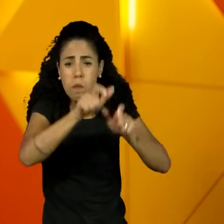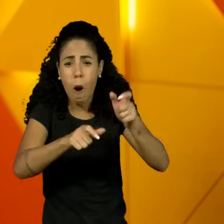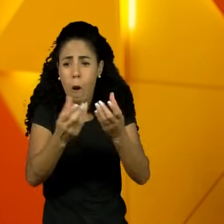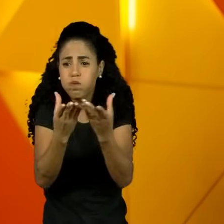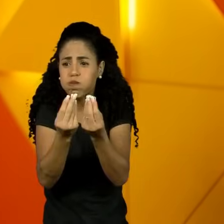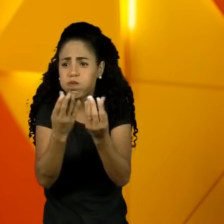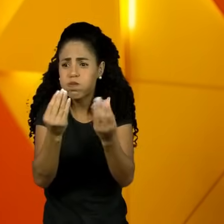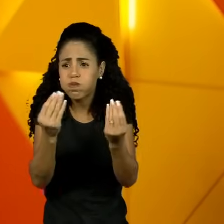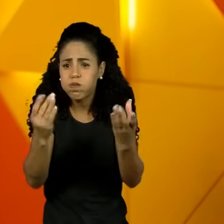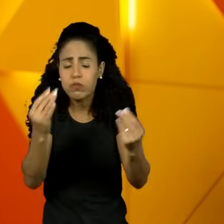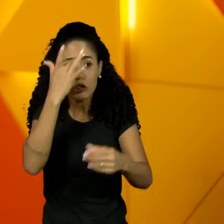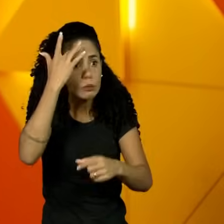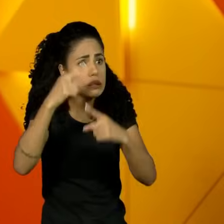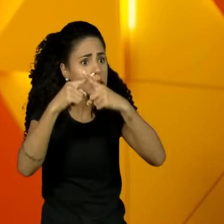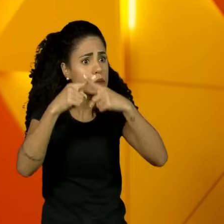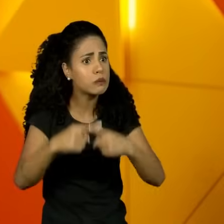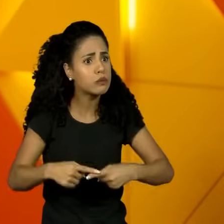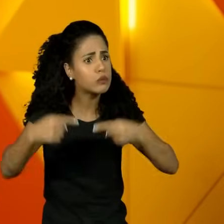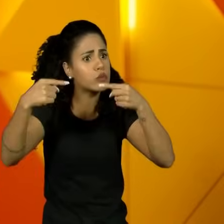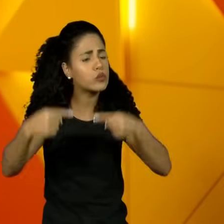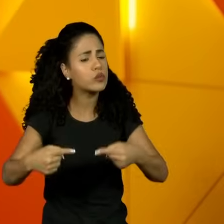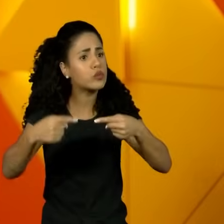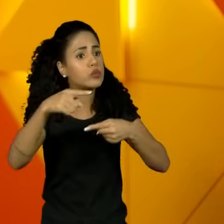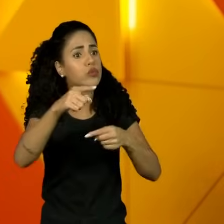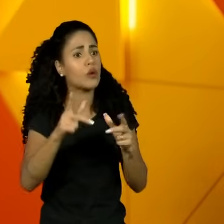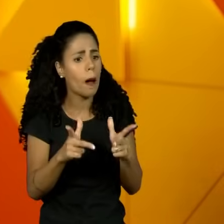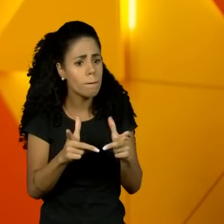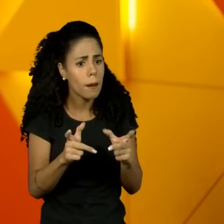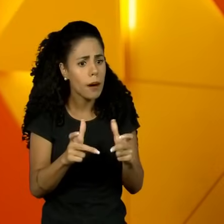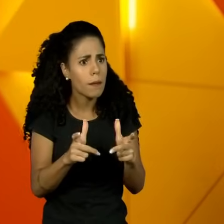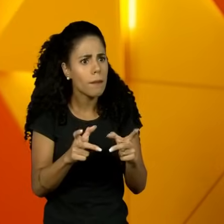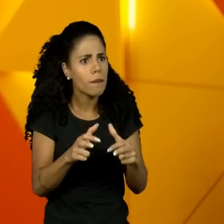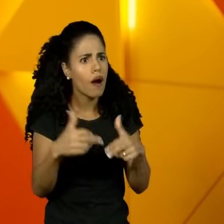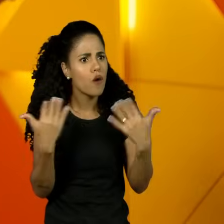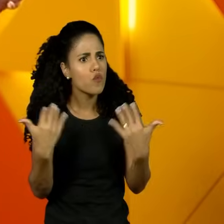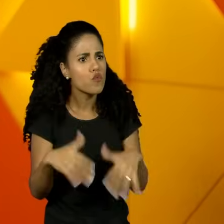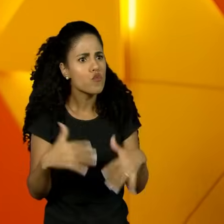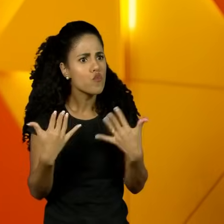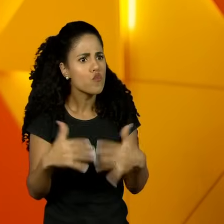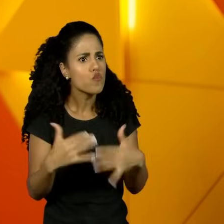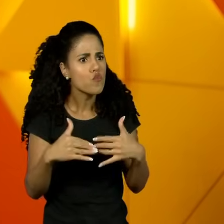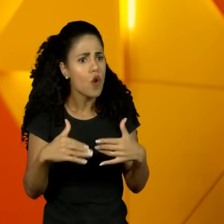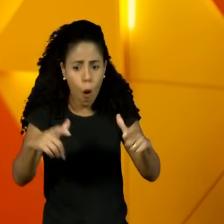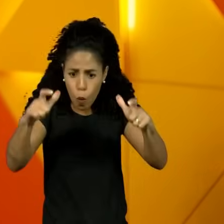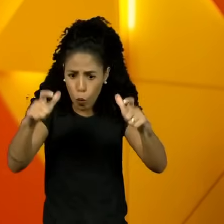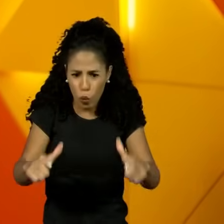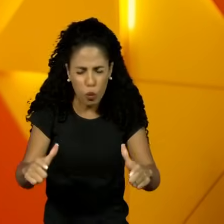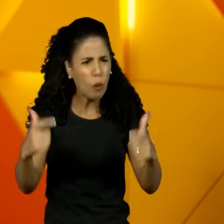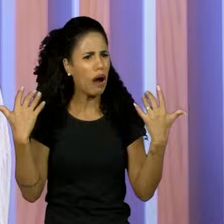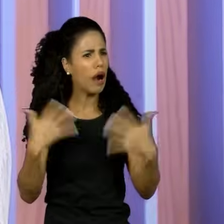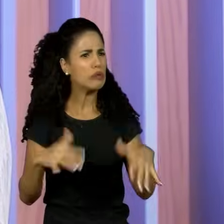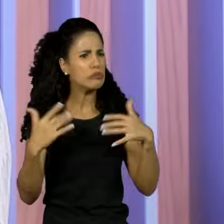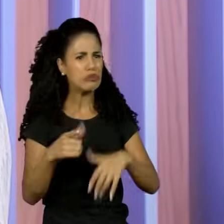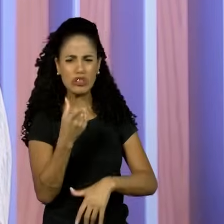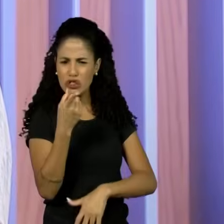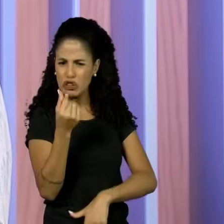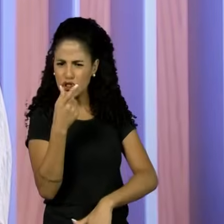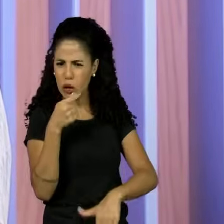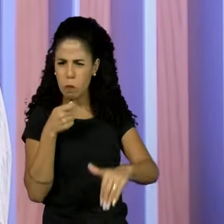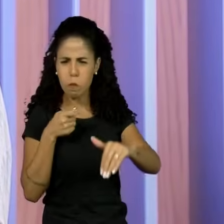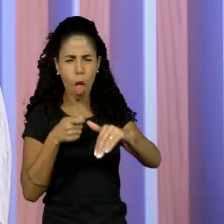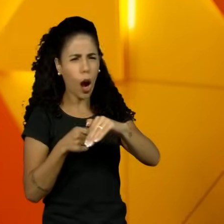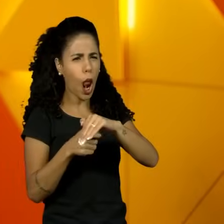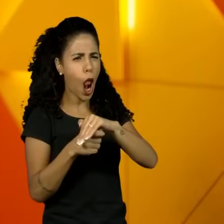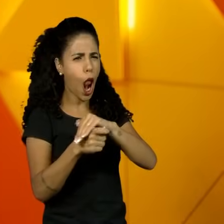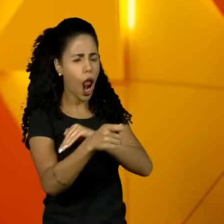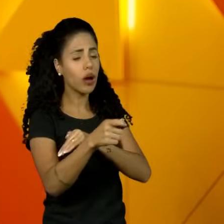pessoas participando dos jogos de esportes, com a estrutura, o quanto de dinheiro que isso gira.